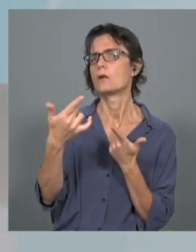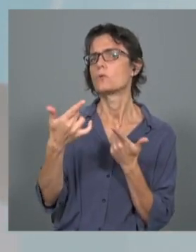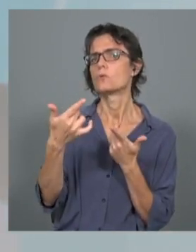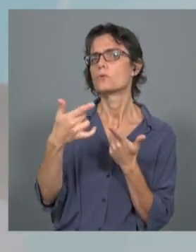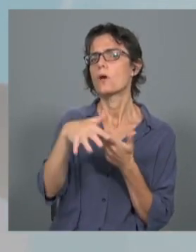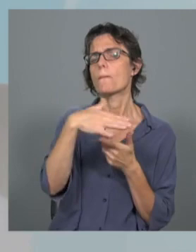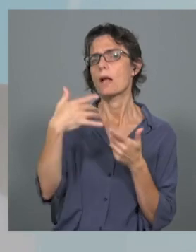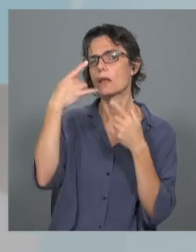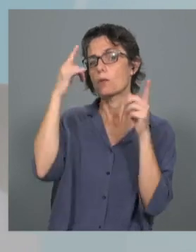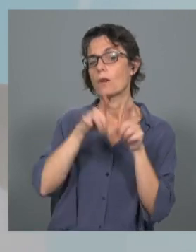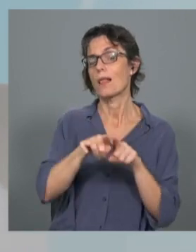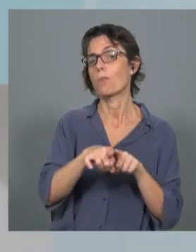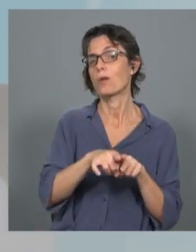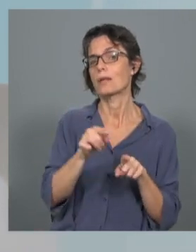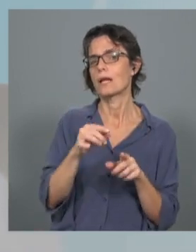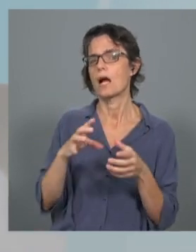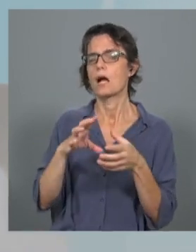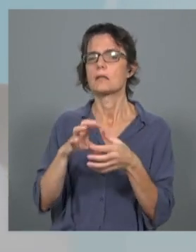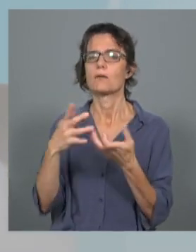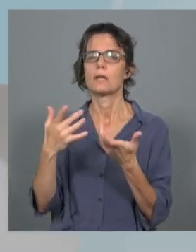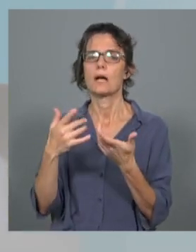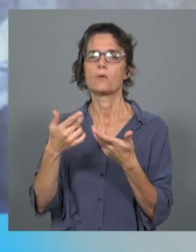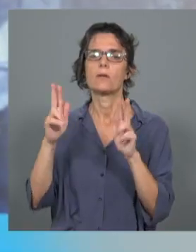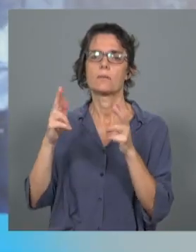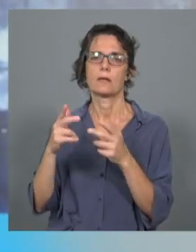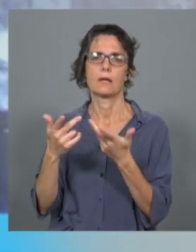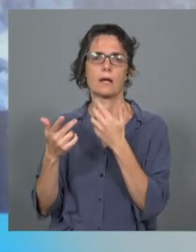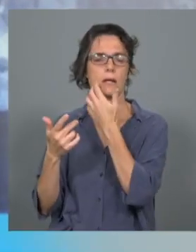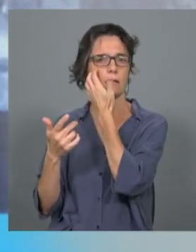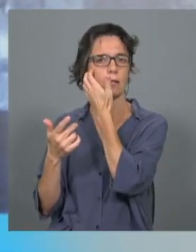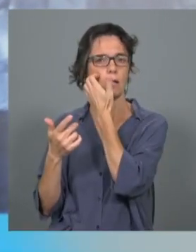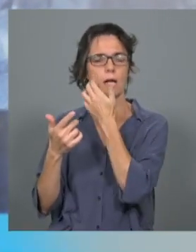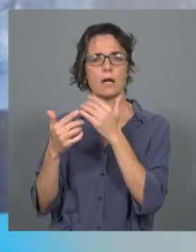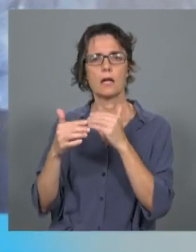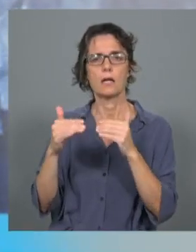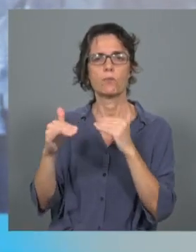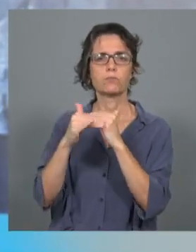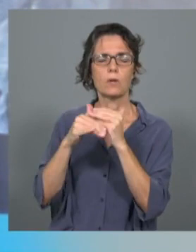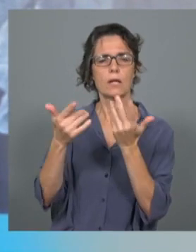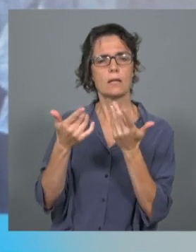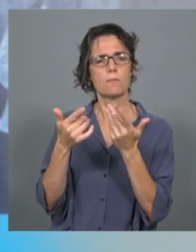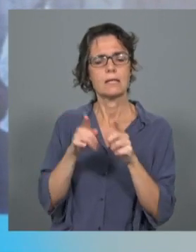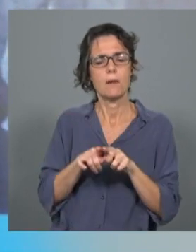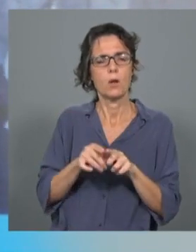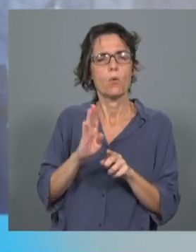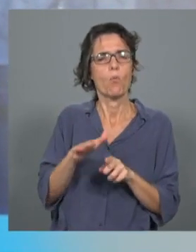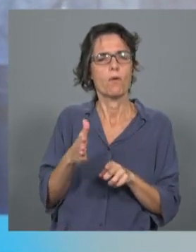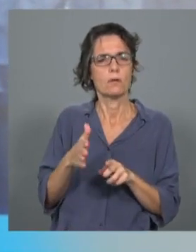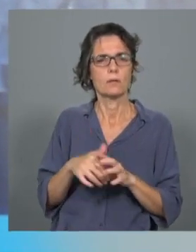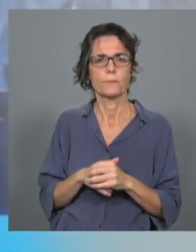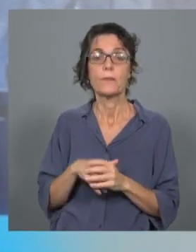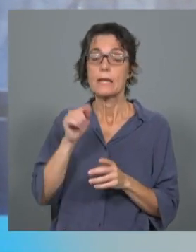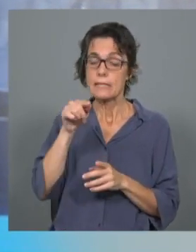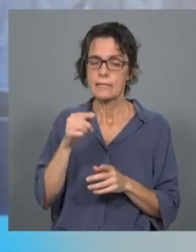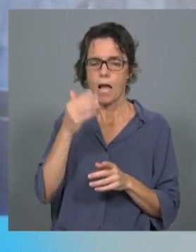esta encíclica que é outro pilar que interessa ter presente? Eu acho que a nossa reflexão começa exatamente no ponto central. De facto, é isto